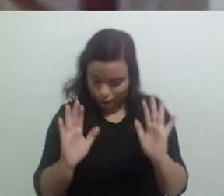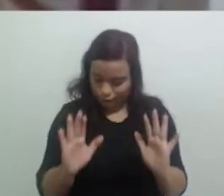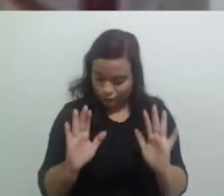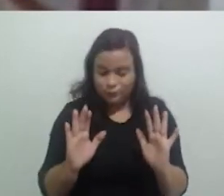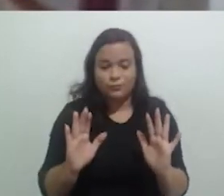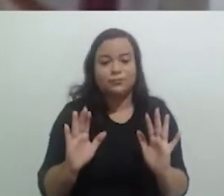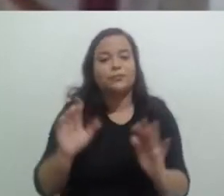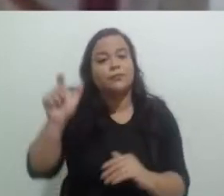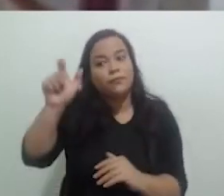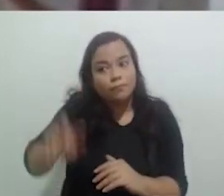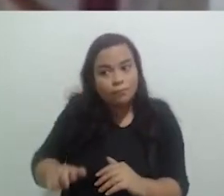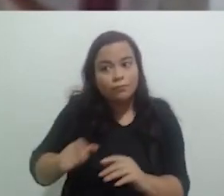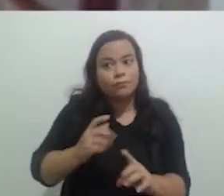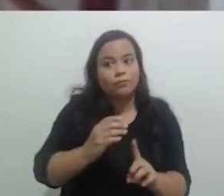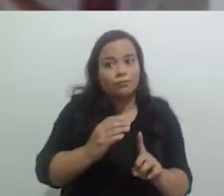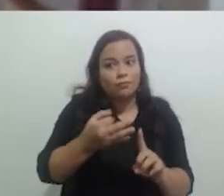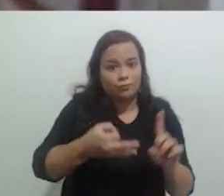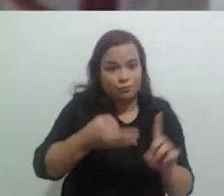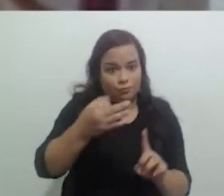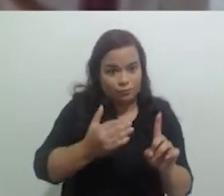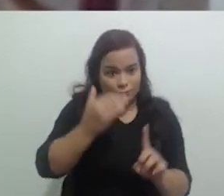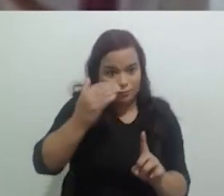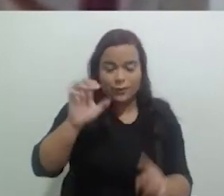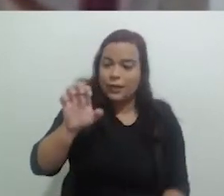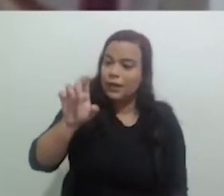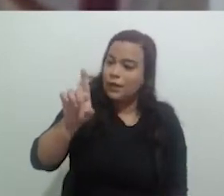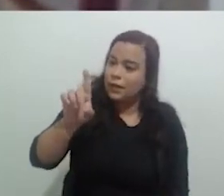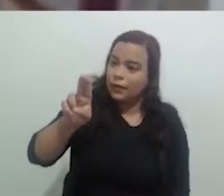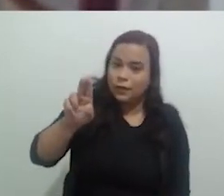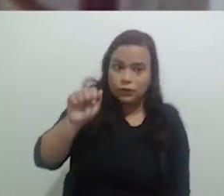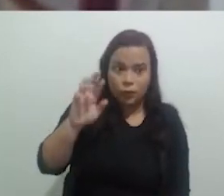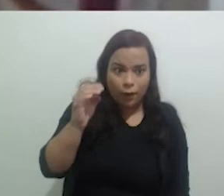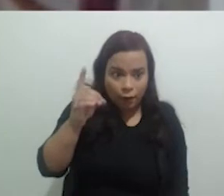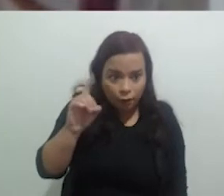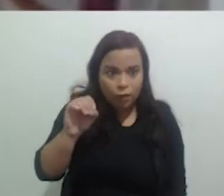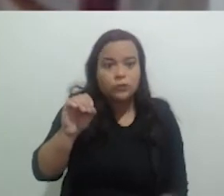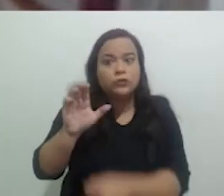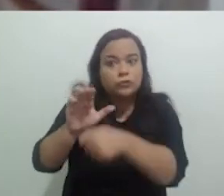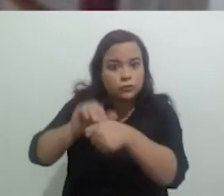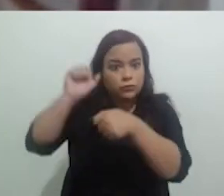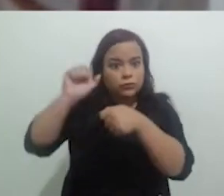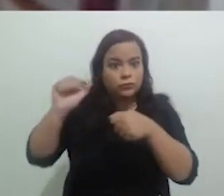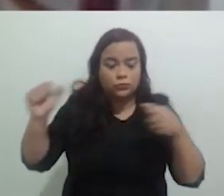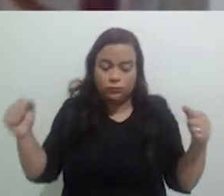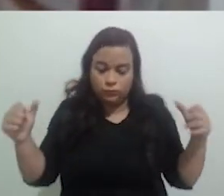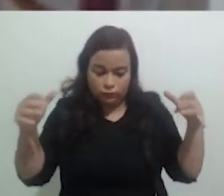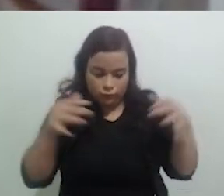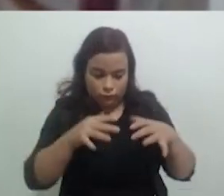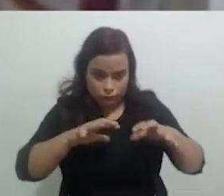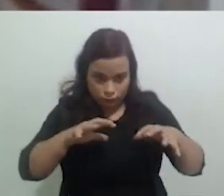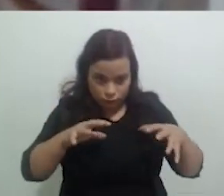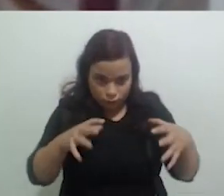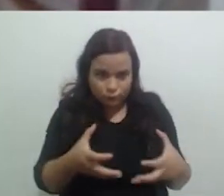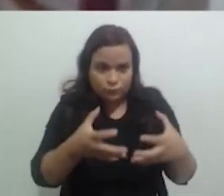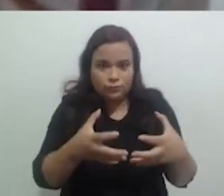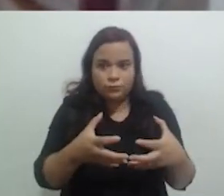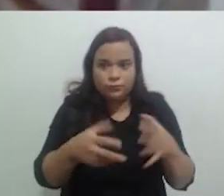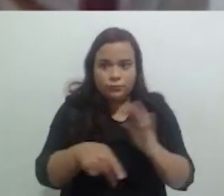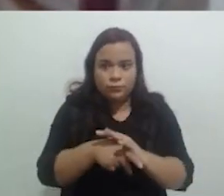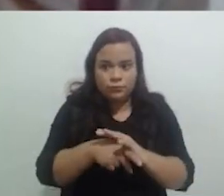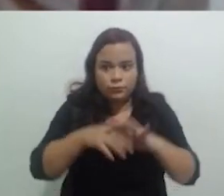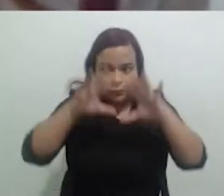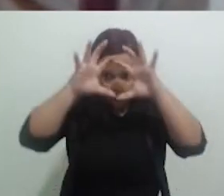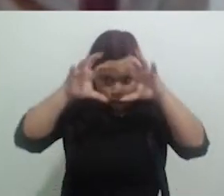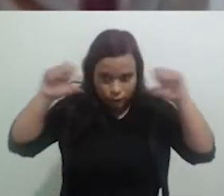convocado para compor o quórum total do tribunal. Não está para substituir. Tudo bem, tudo bem.